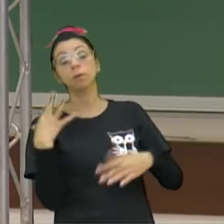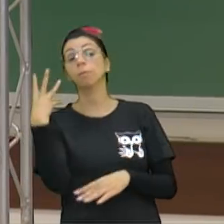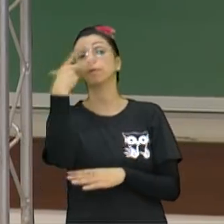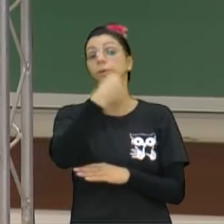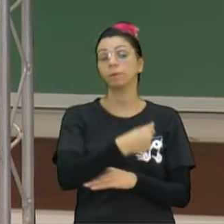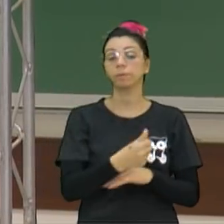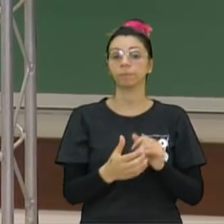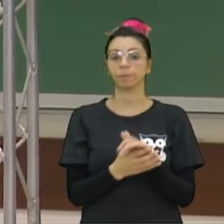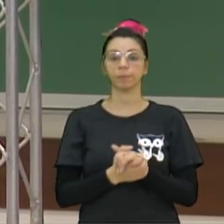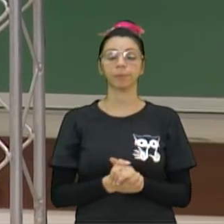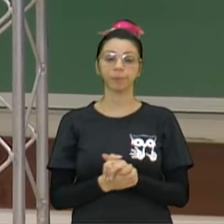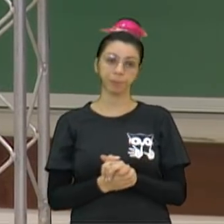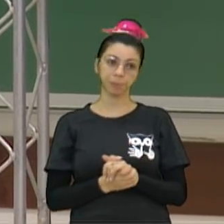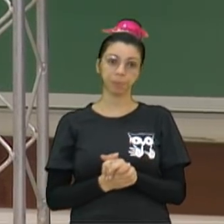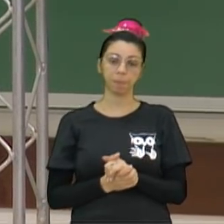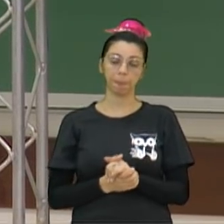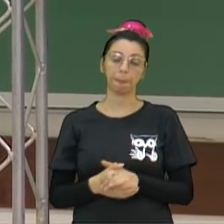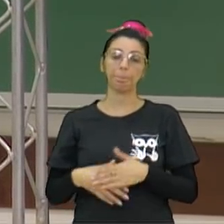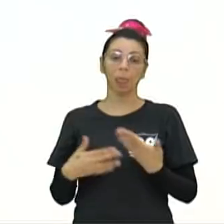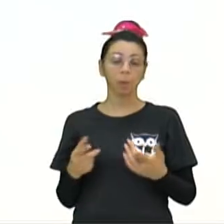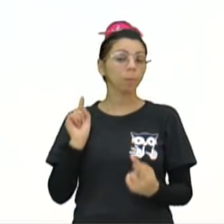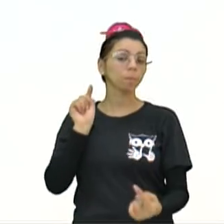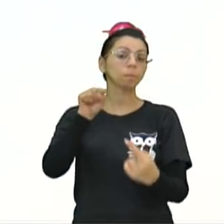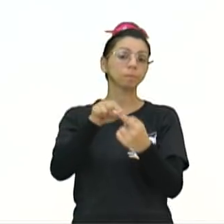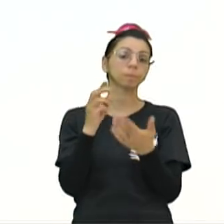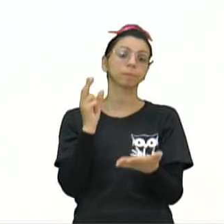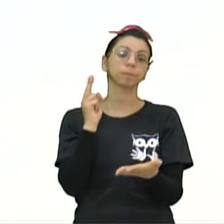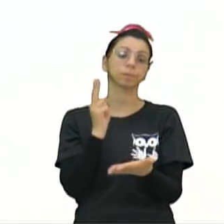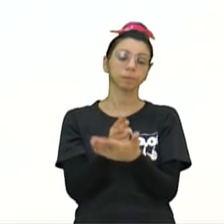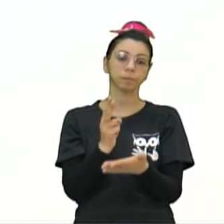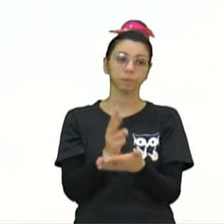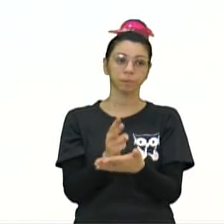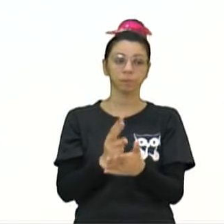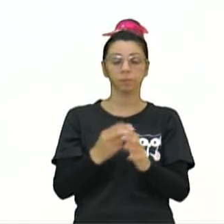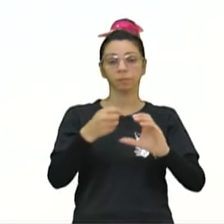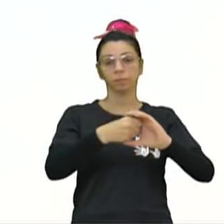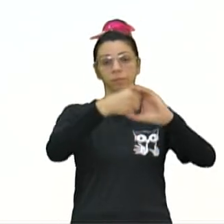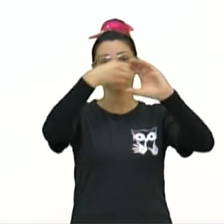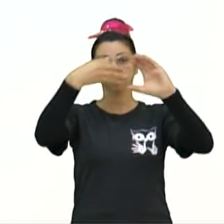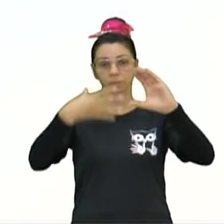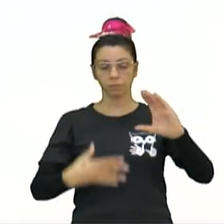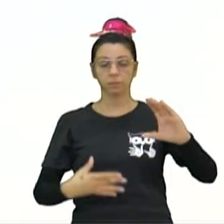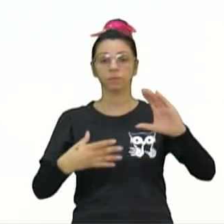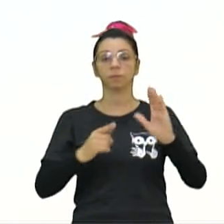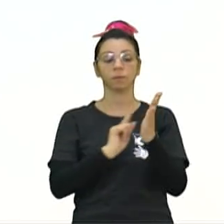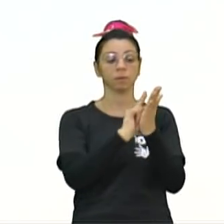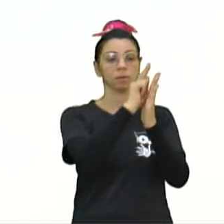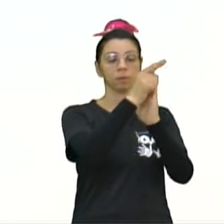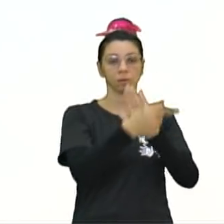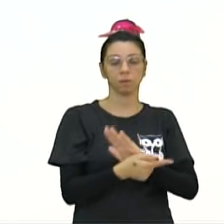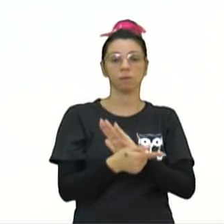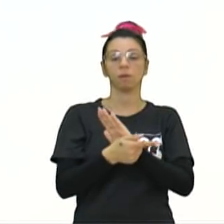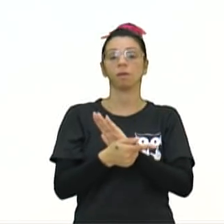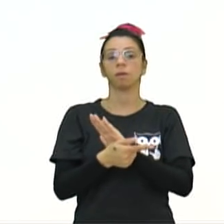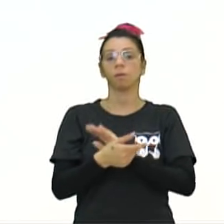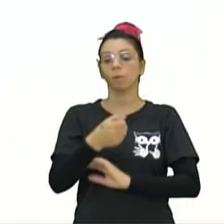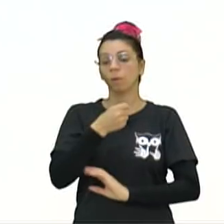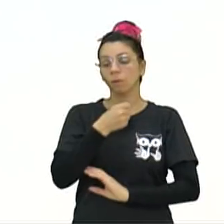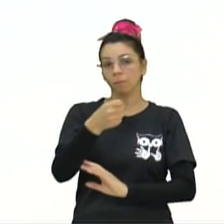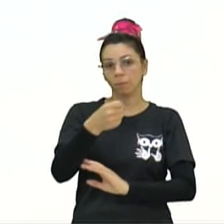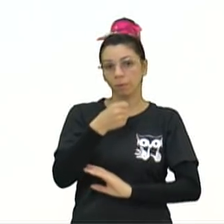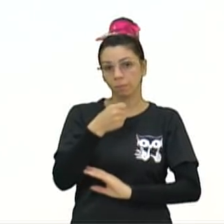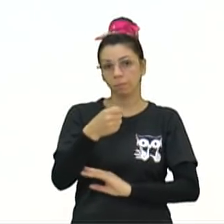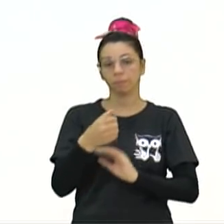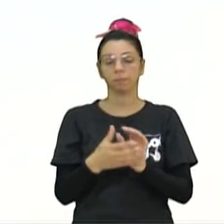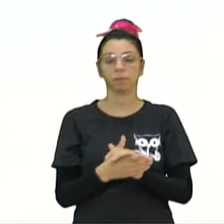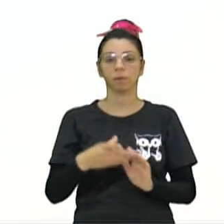o objetivo é a gente continuar trabalhando com a questão das características do gênero depoimento, né? E a